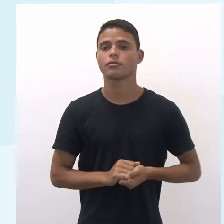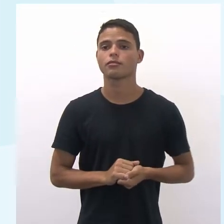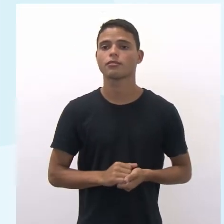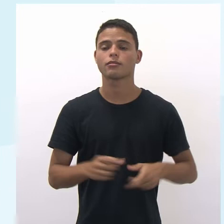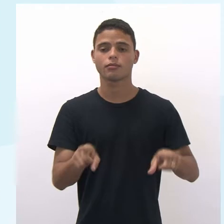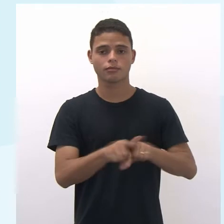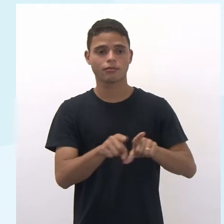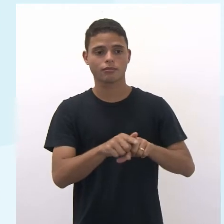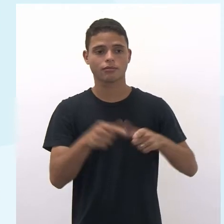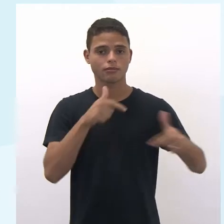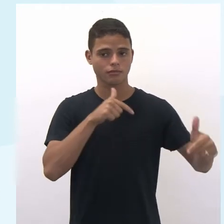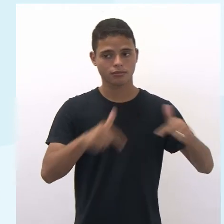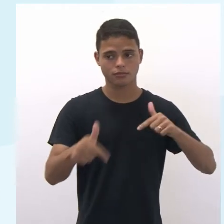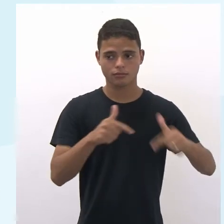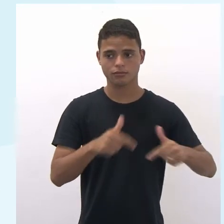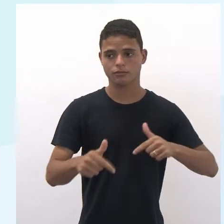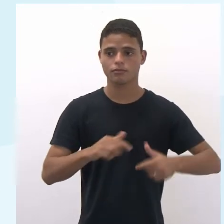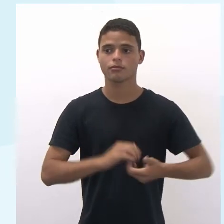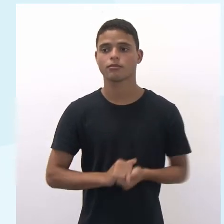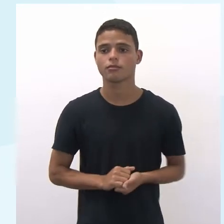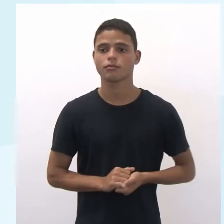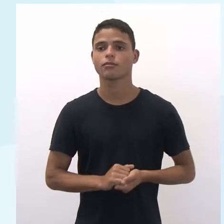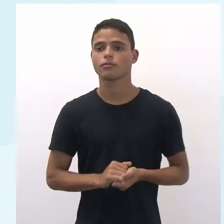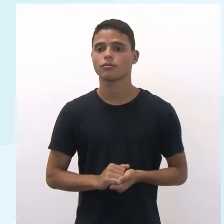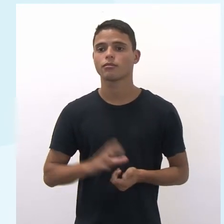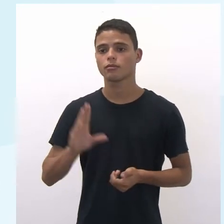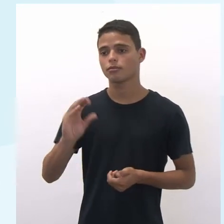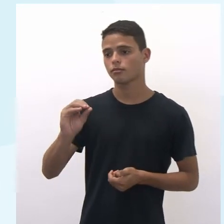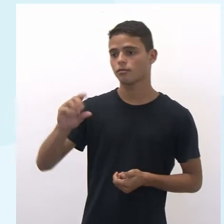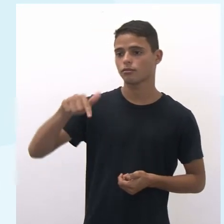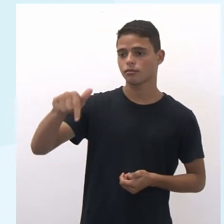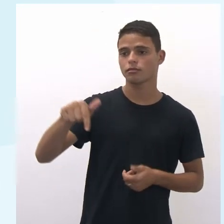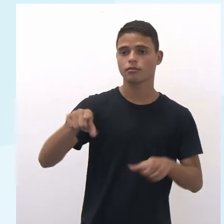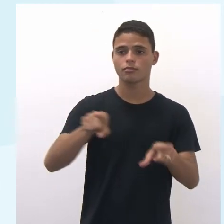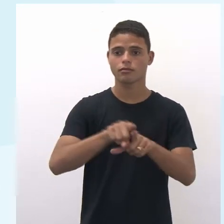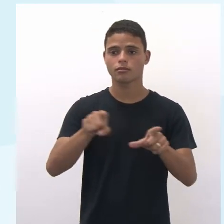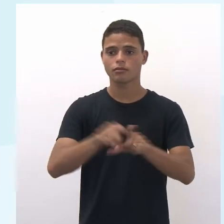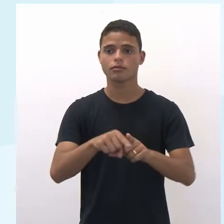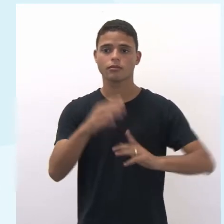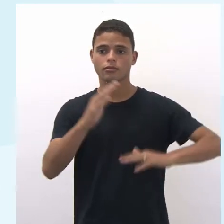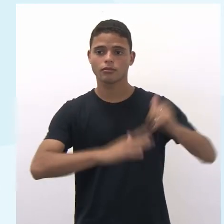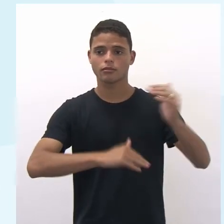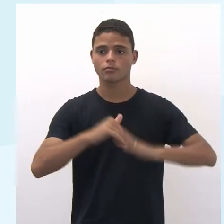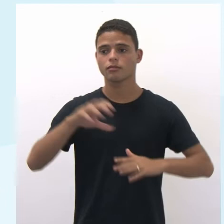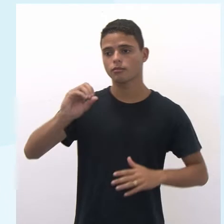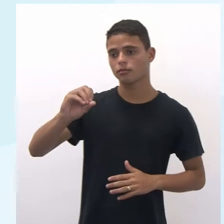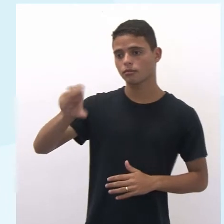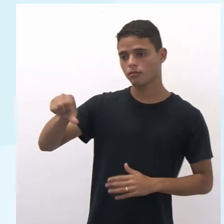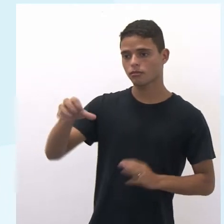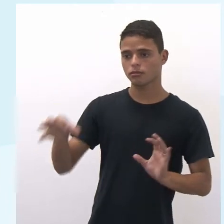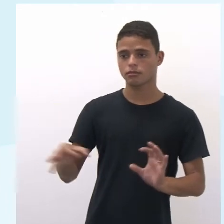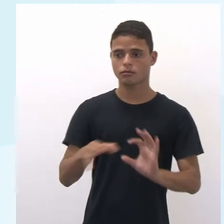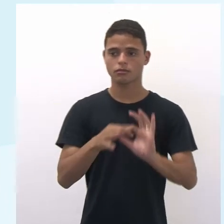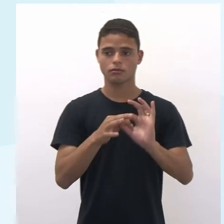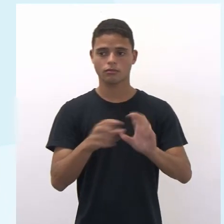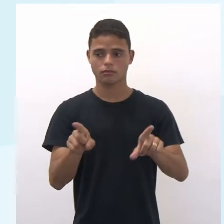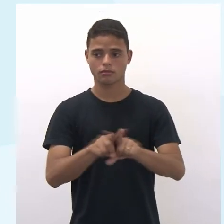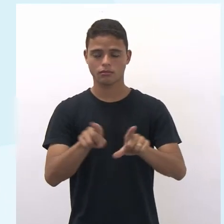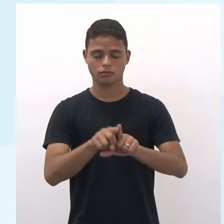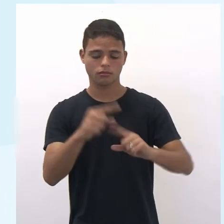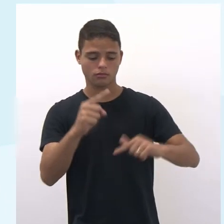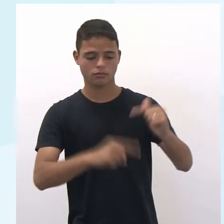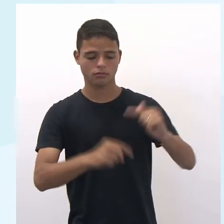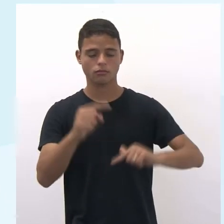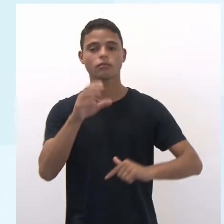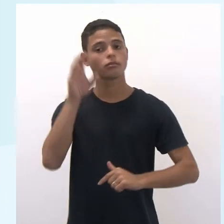consigo trabalhar a habilidade 07 e a habilidade 09, que está atrelado ao objeto de conhecimento,